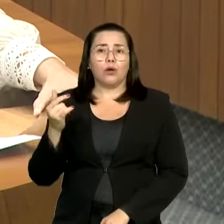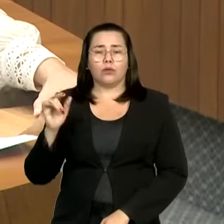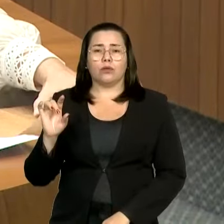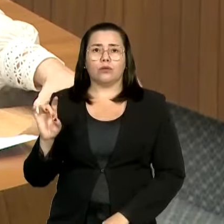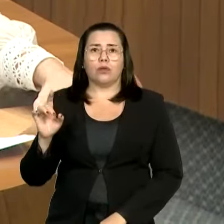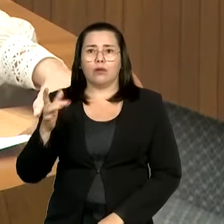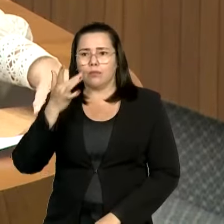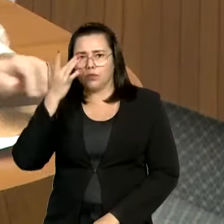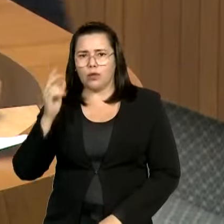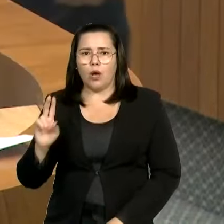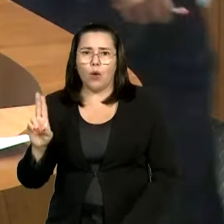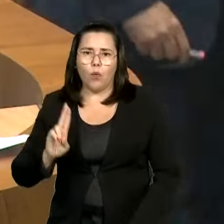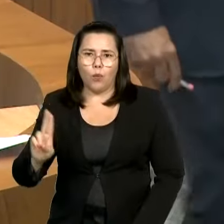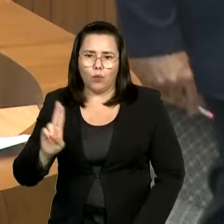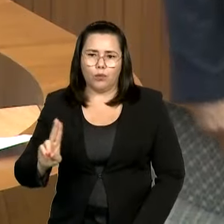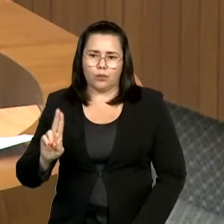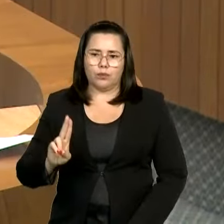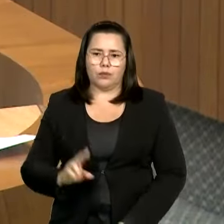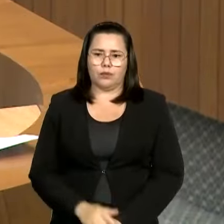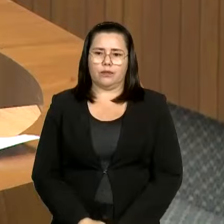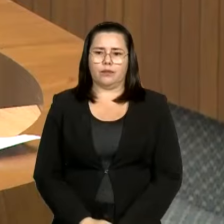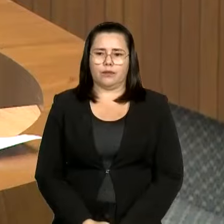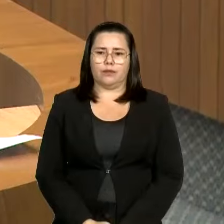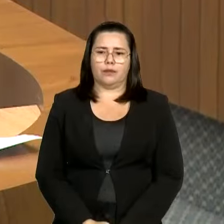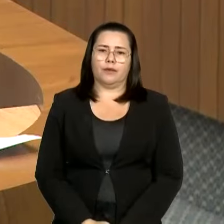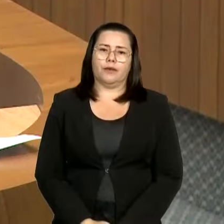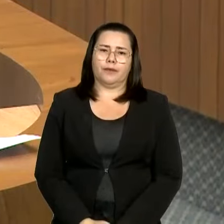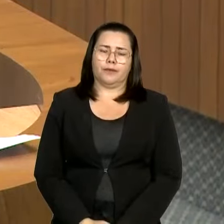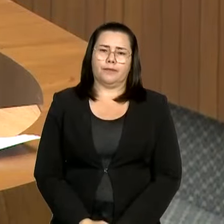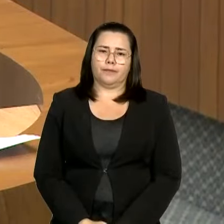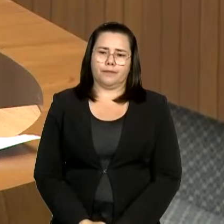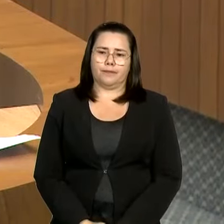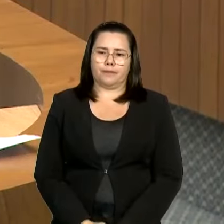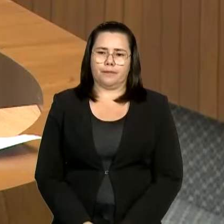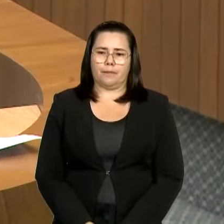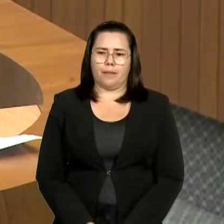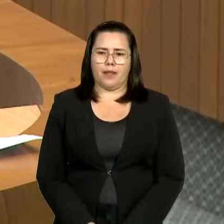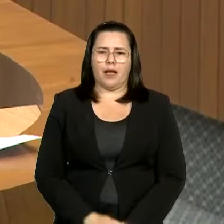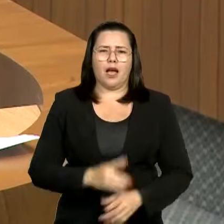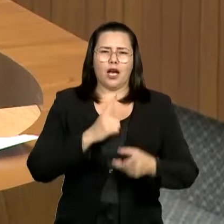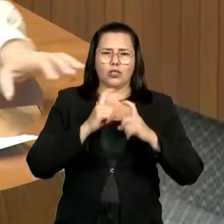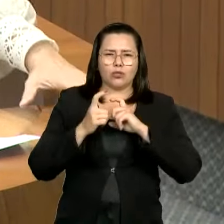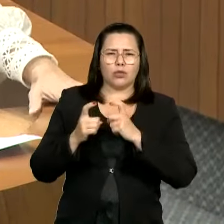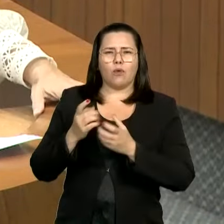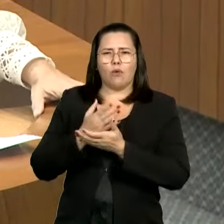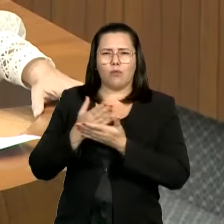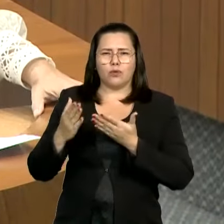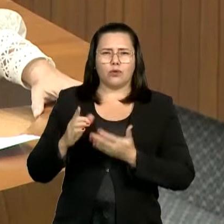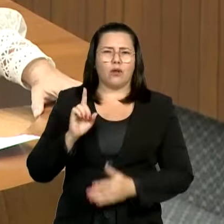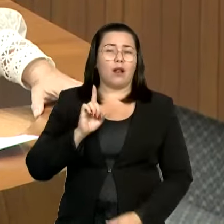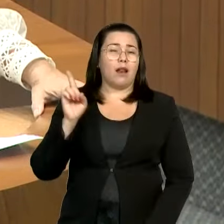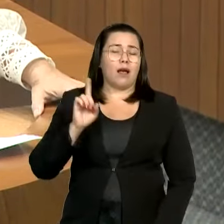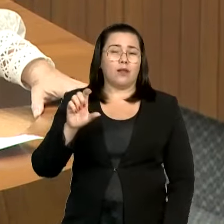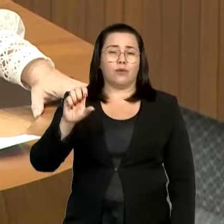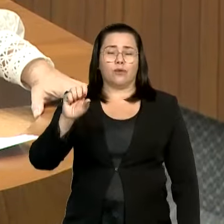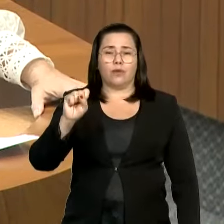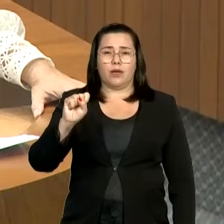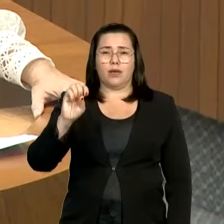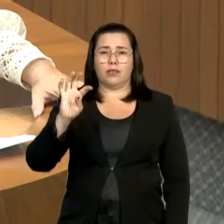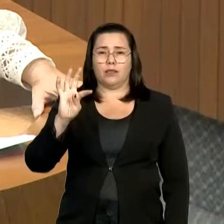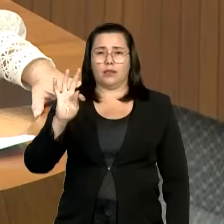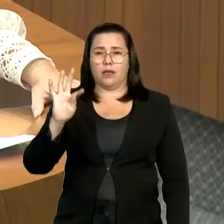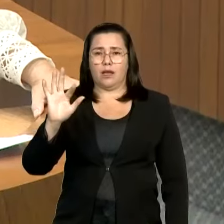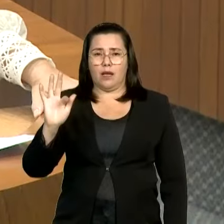alternativa à prisão então Eh essa discussão começou no STF que foi paralisada em